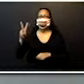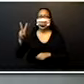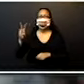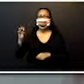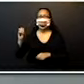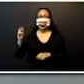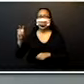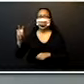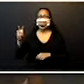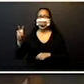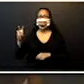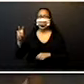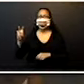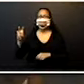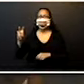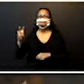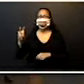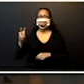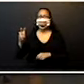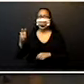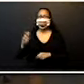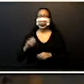1.205. Epa!